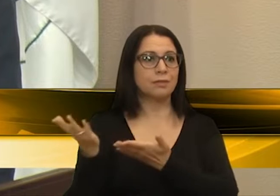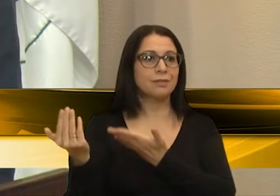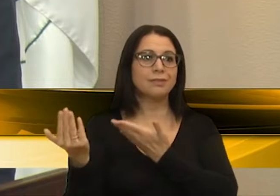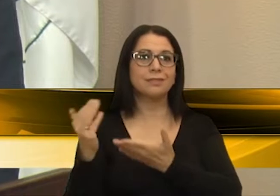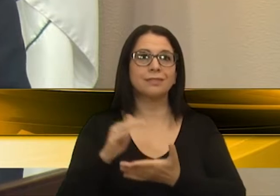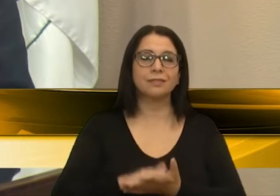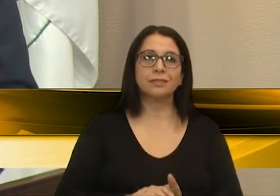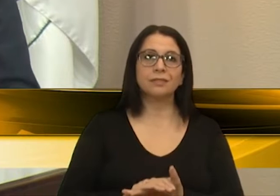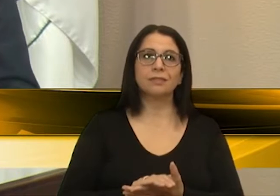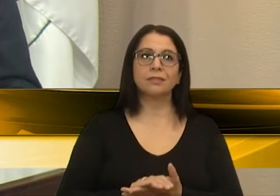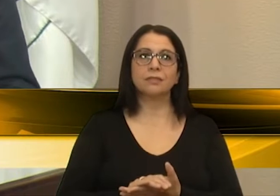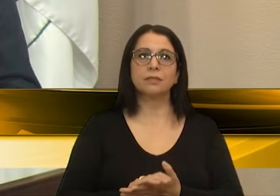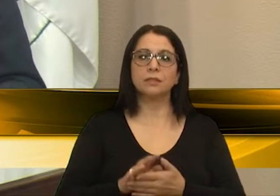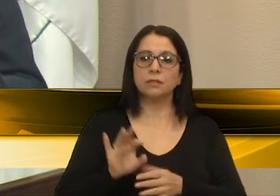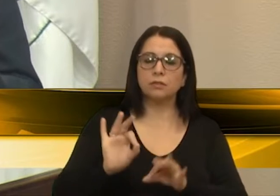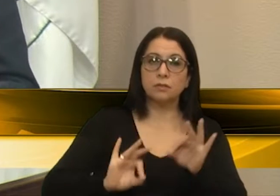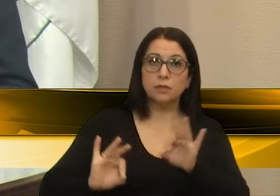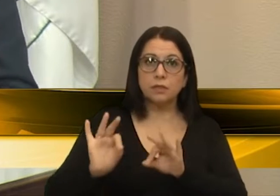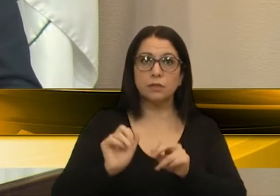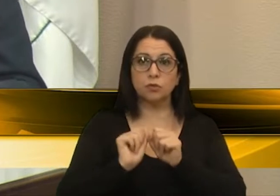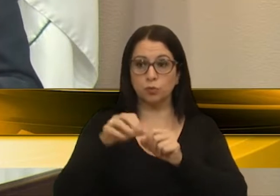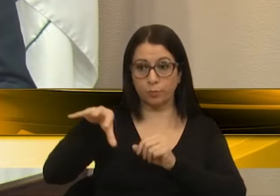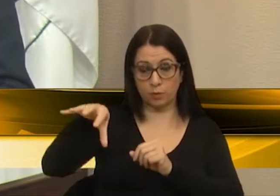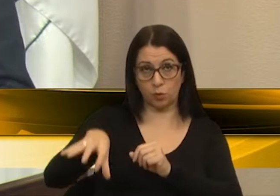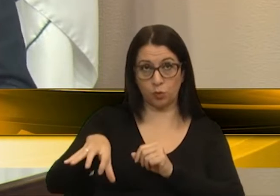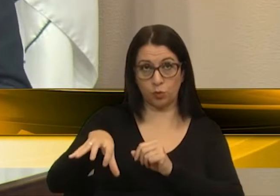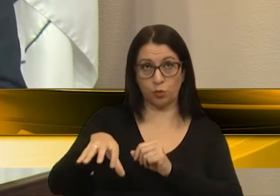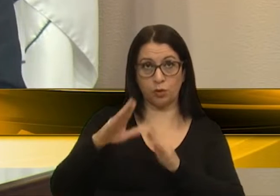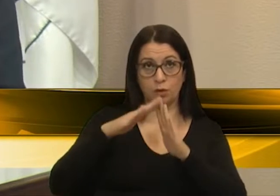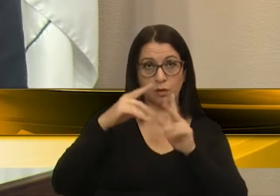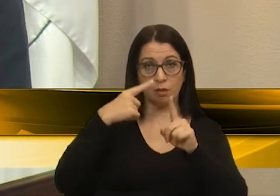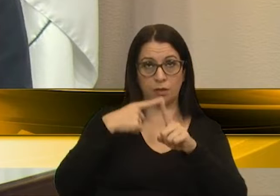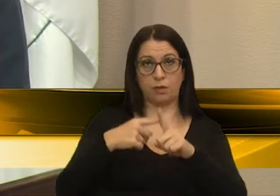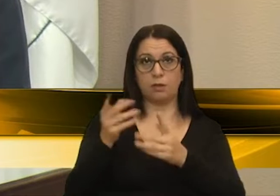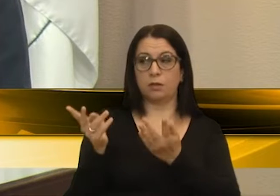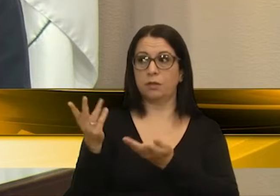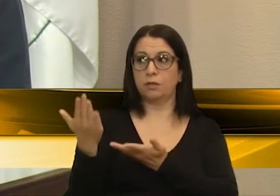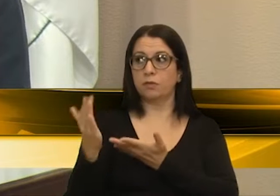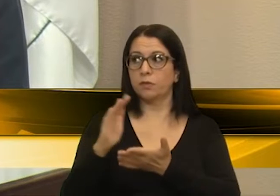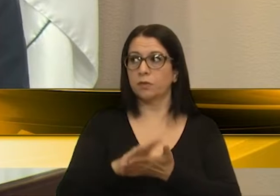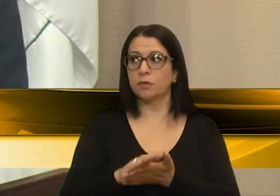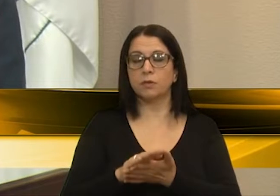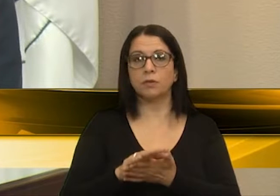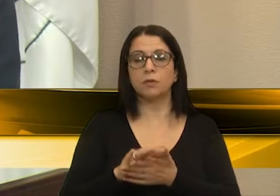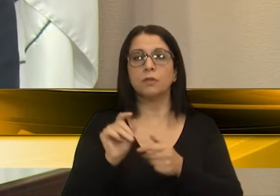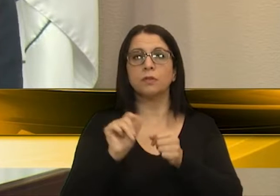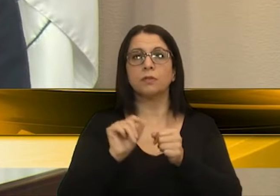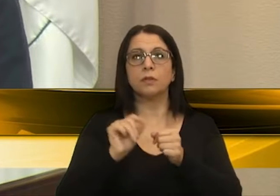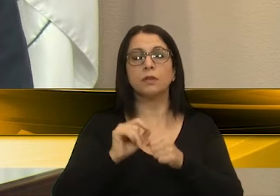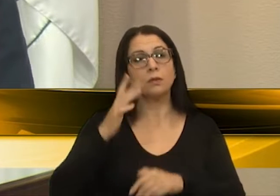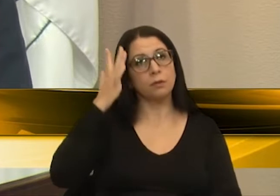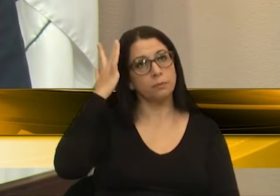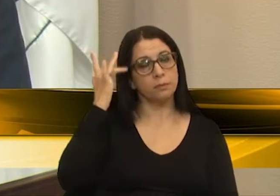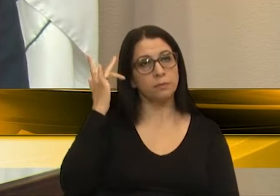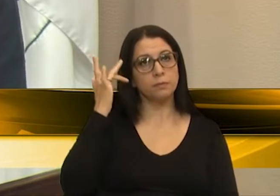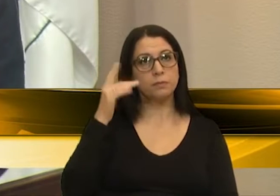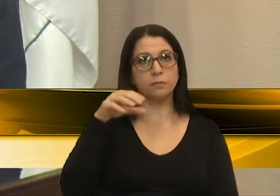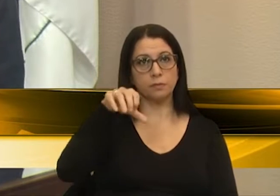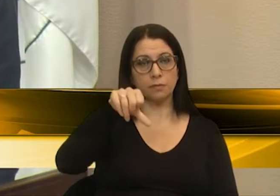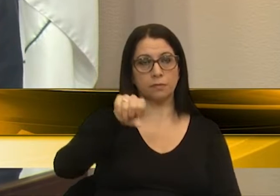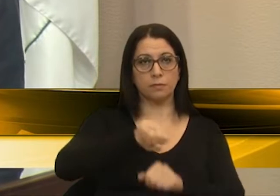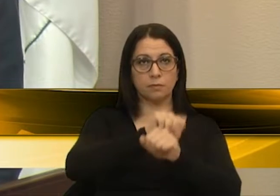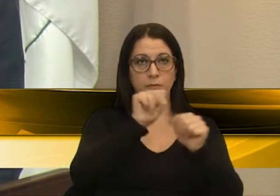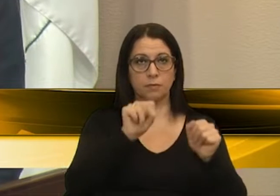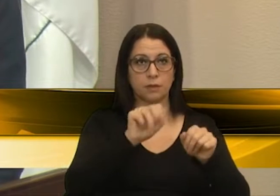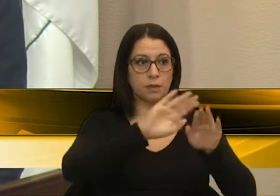jovens que são articulados pelo setor diocesano da juventude estarão realizando amanhã, às 9 da manhã,